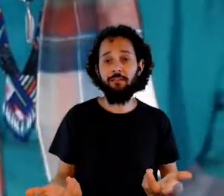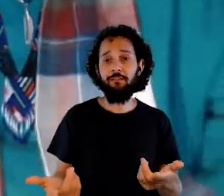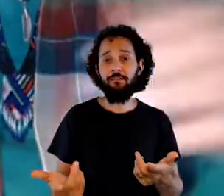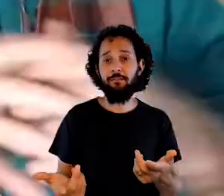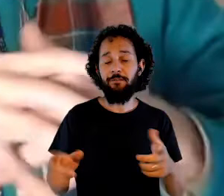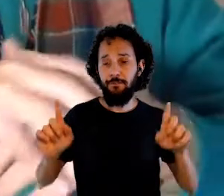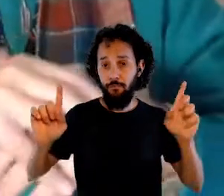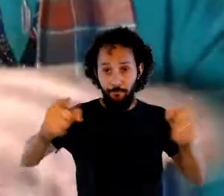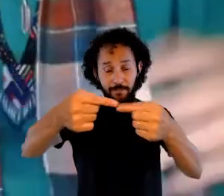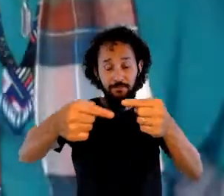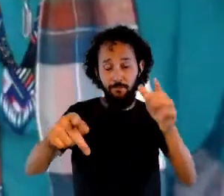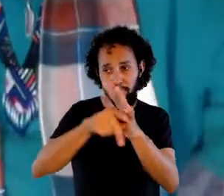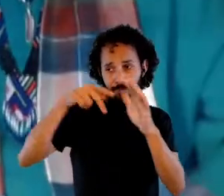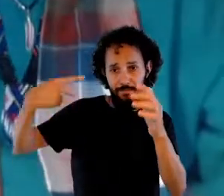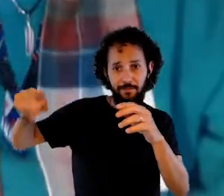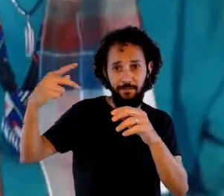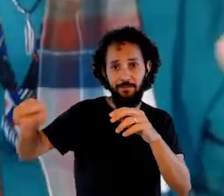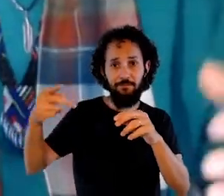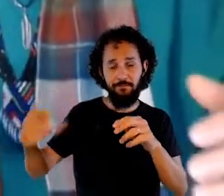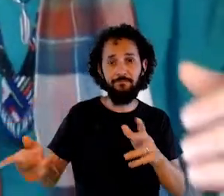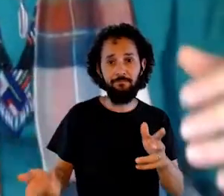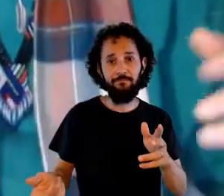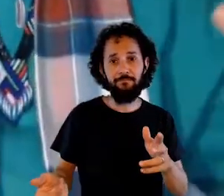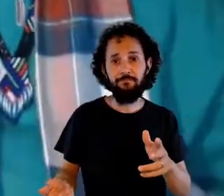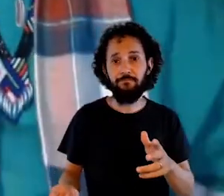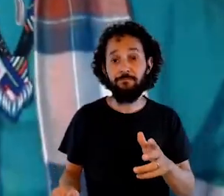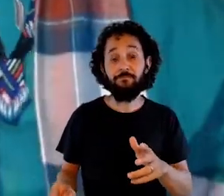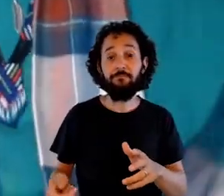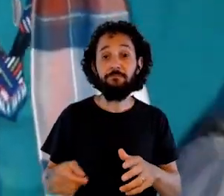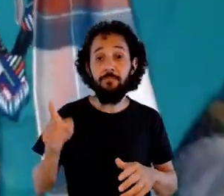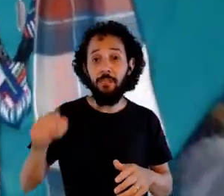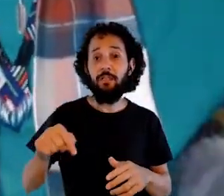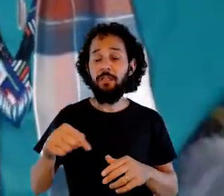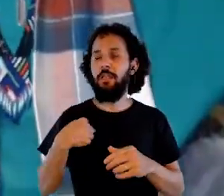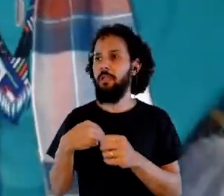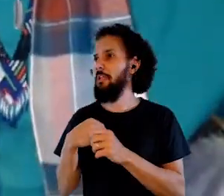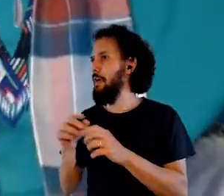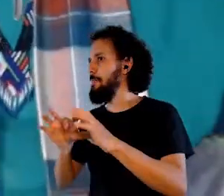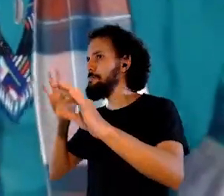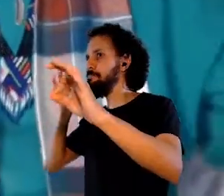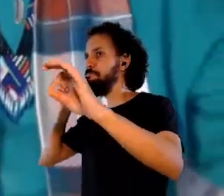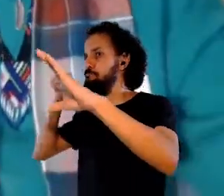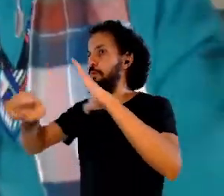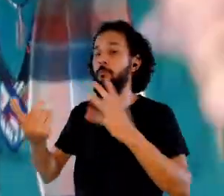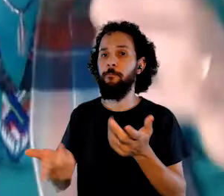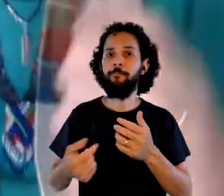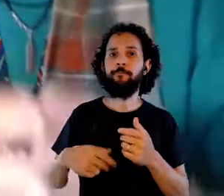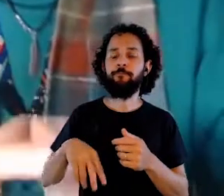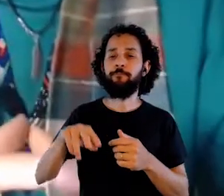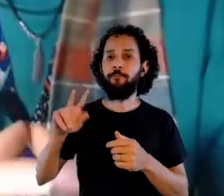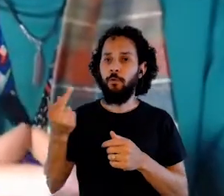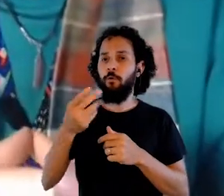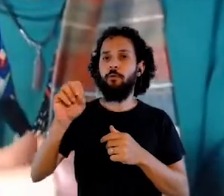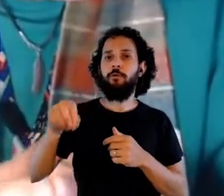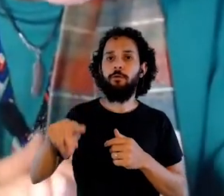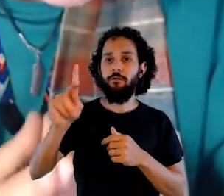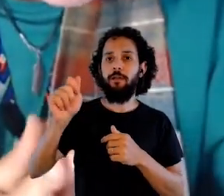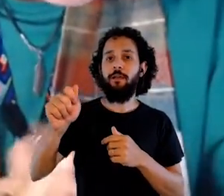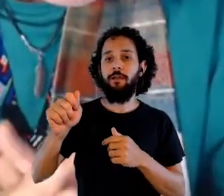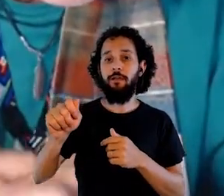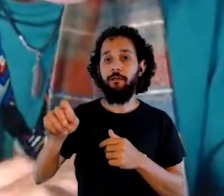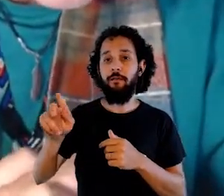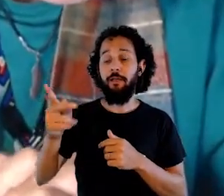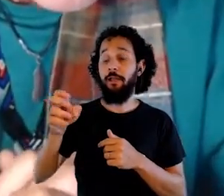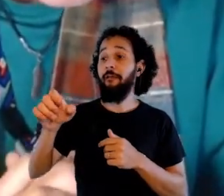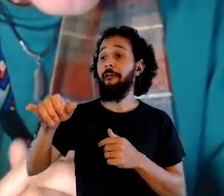de luta, tal, não sei o quê, eles iam para caça e tal, eles falam Roca-Rei! Que significa que é um bom dia para